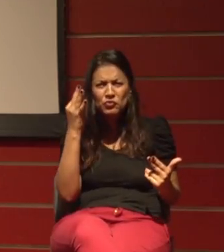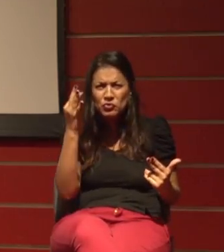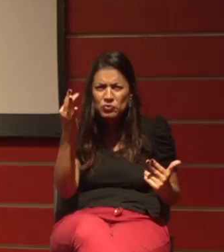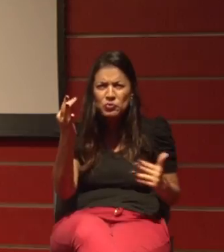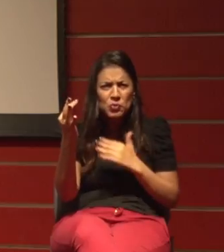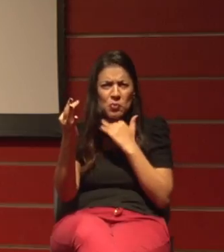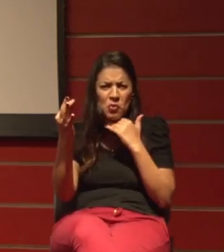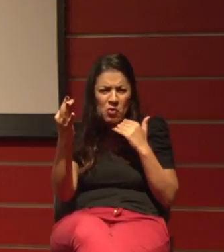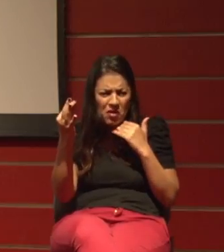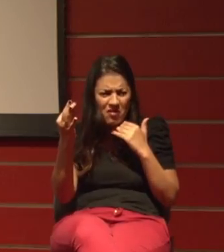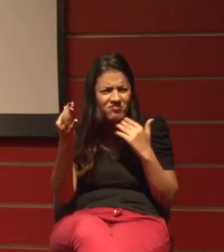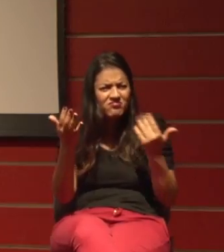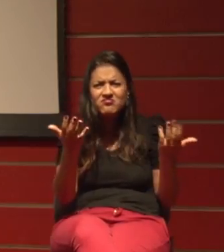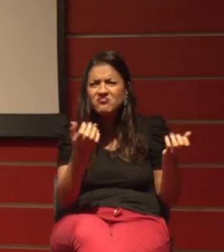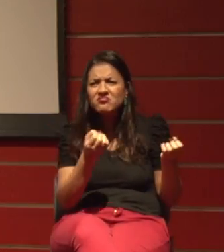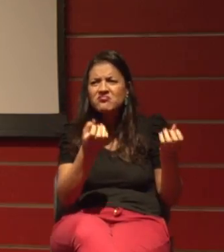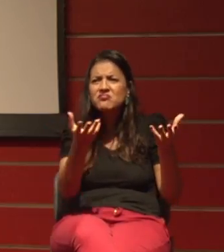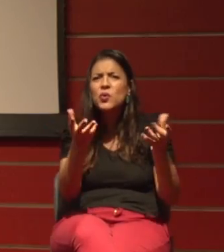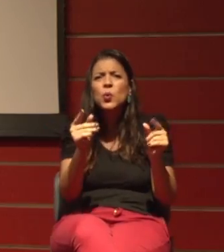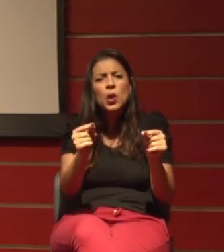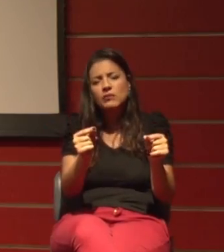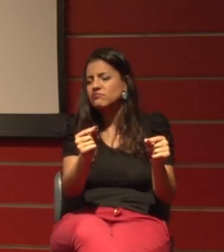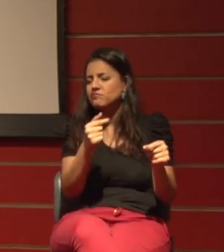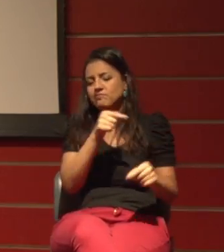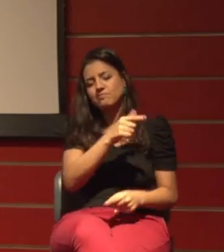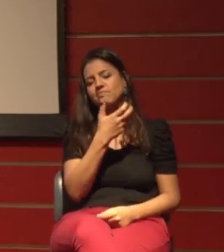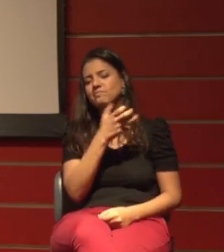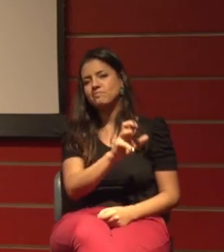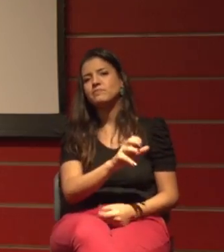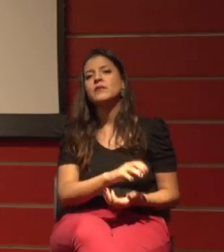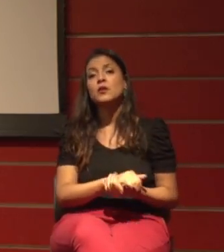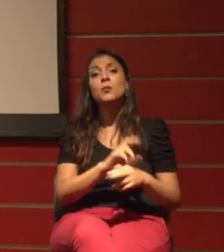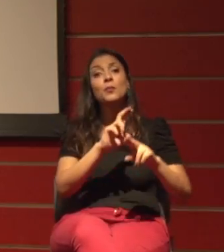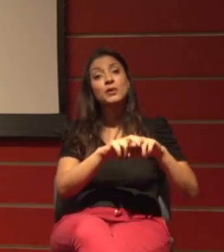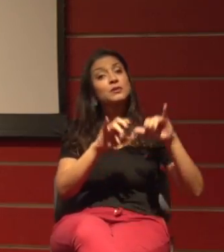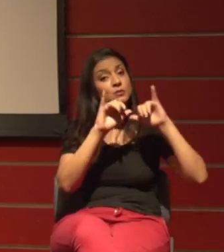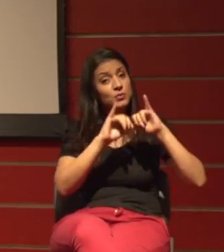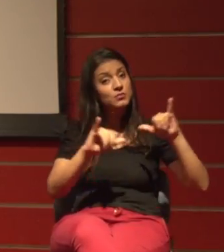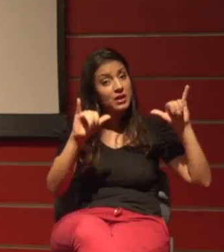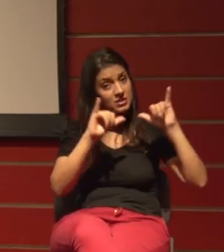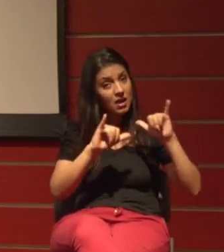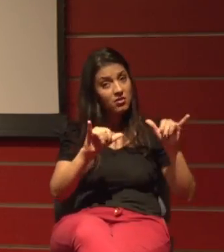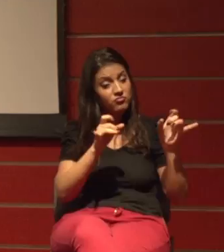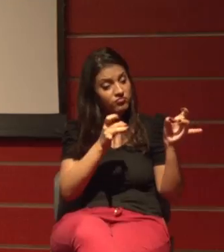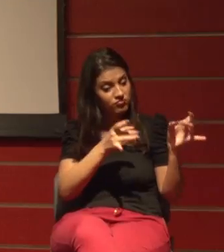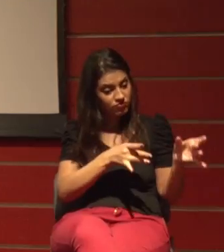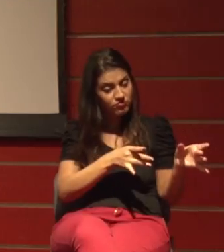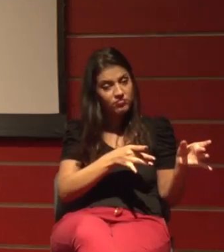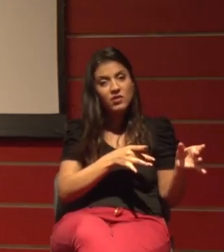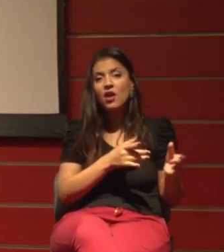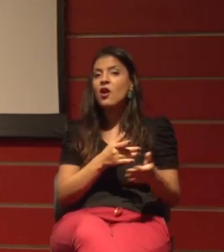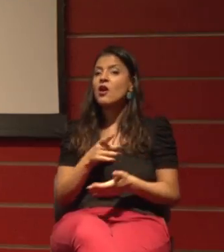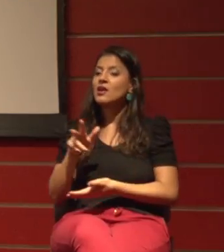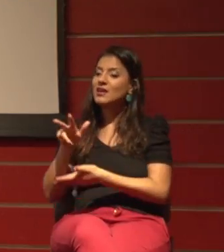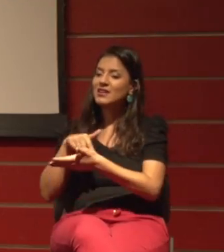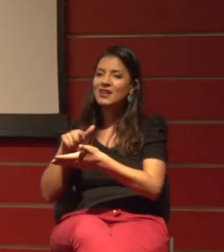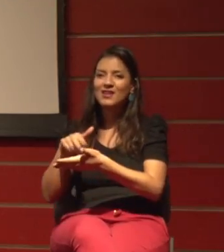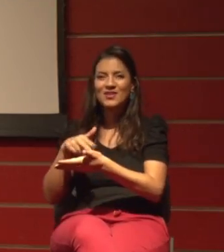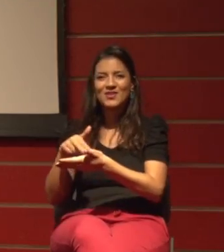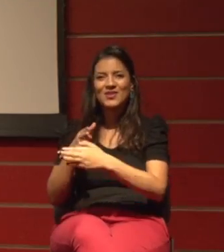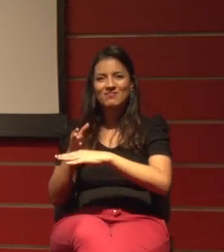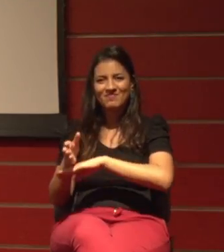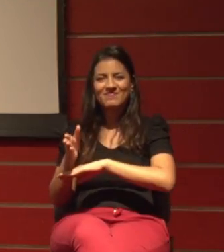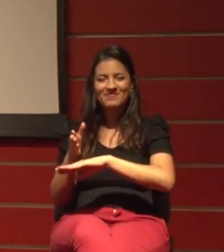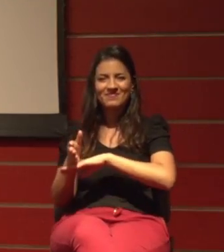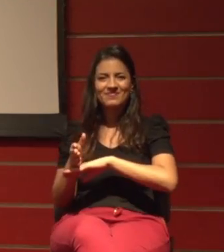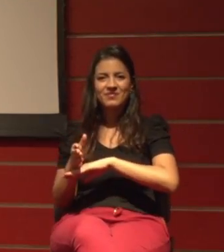resolvi largar publicidade e e ir pra literatura Então eu acho que a arte teve para mim também esse processo